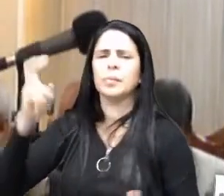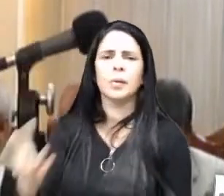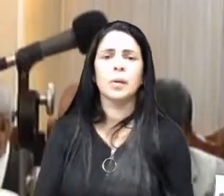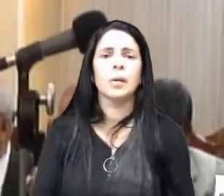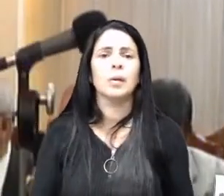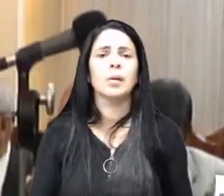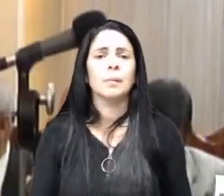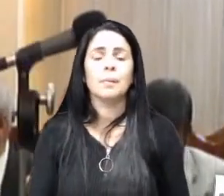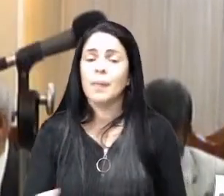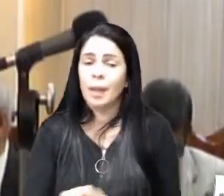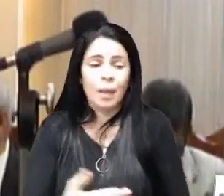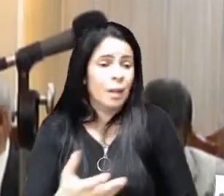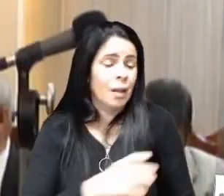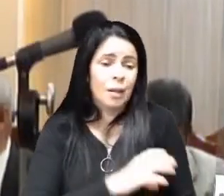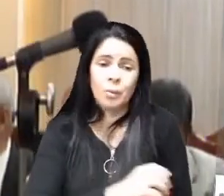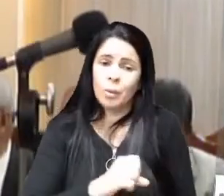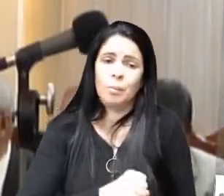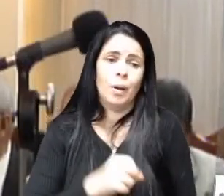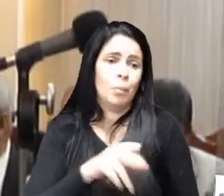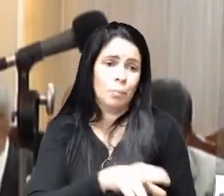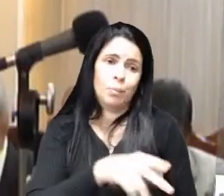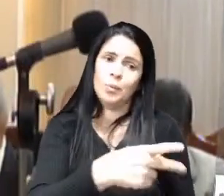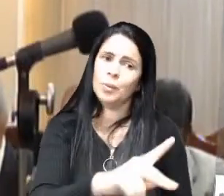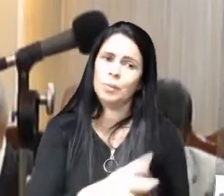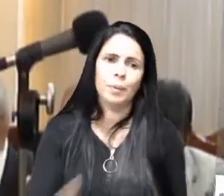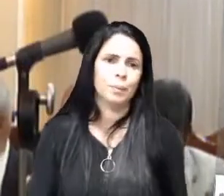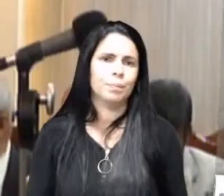à oração e não amar o seu irmão.